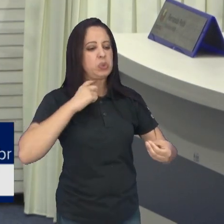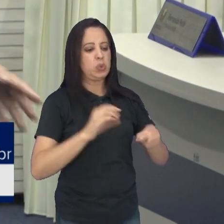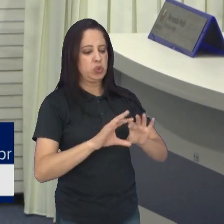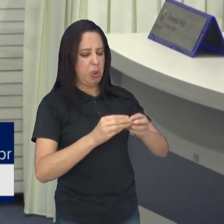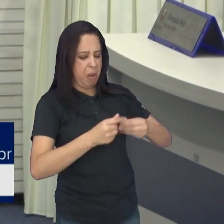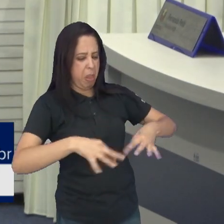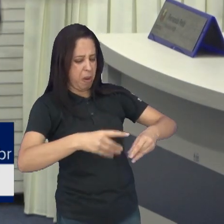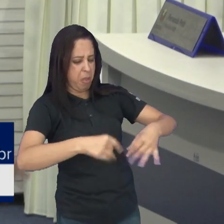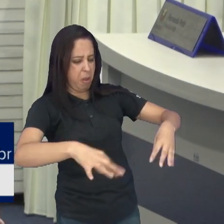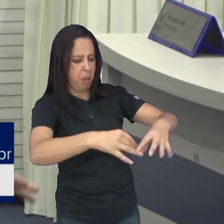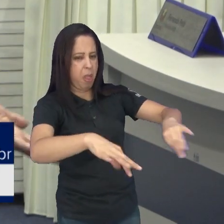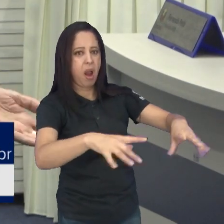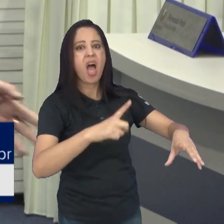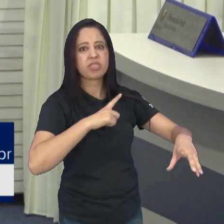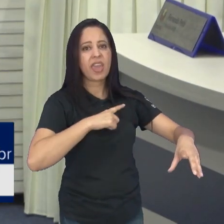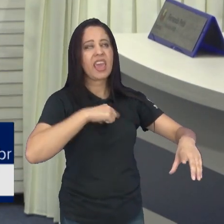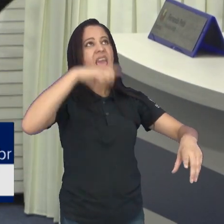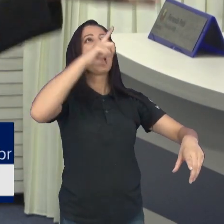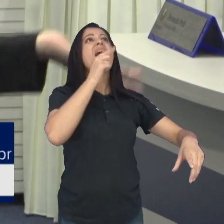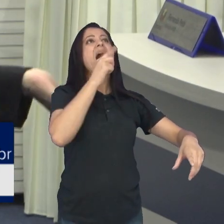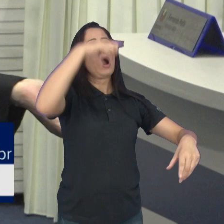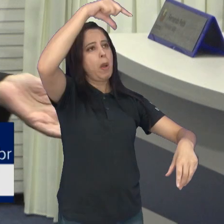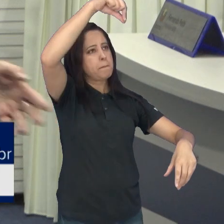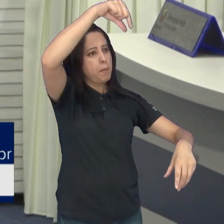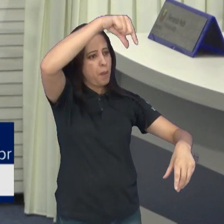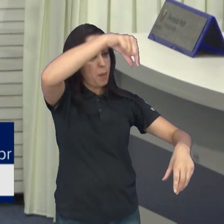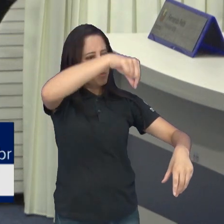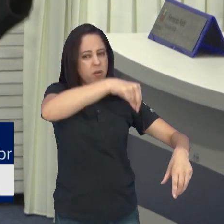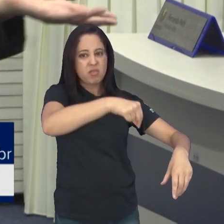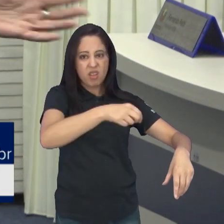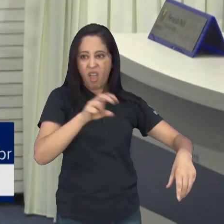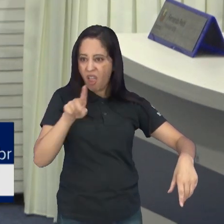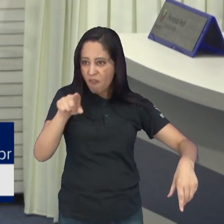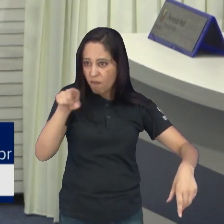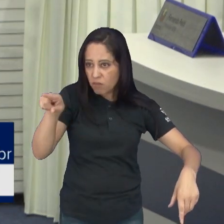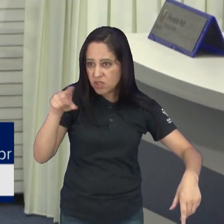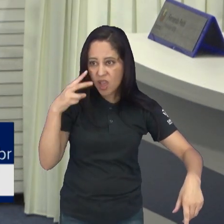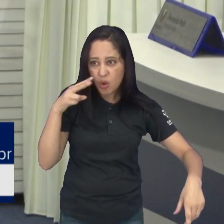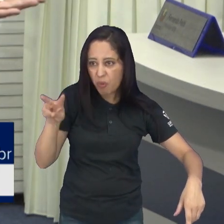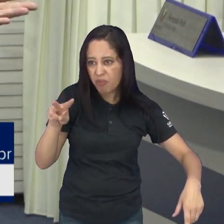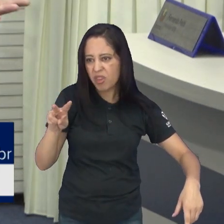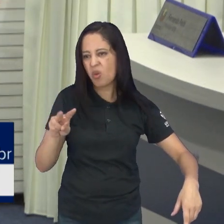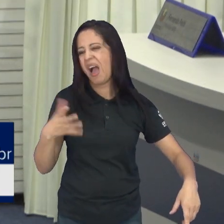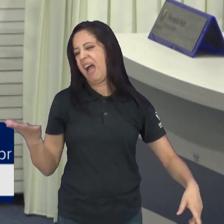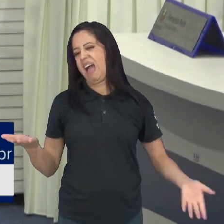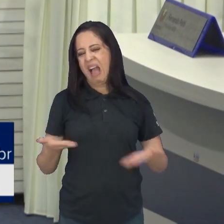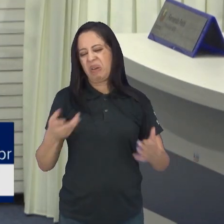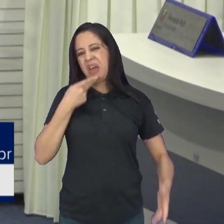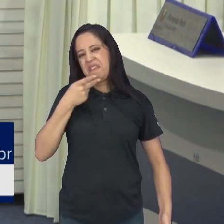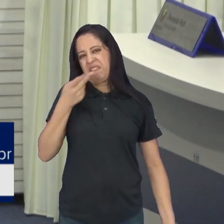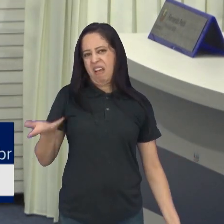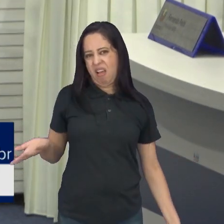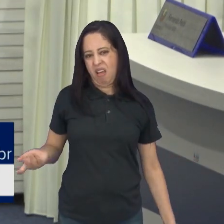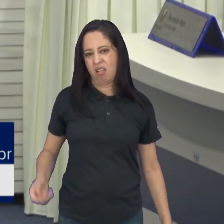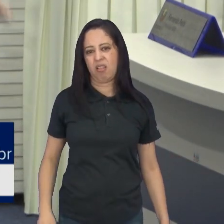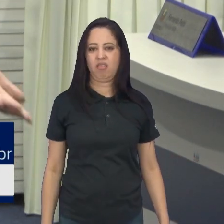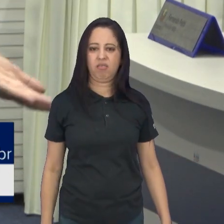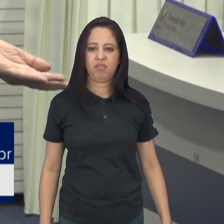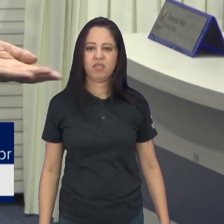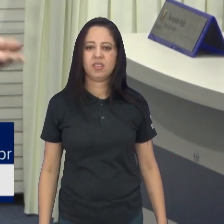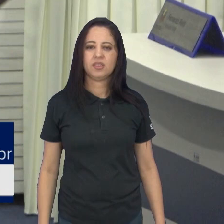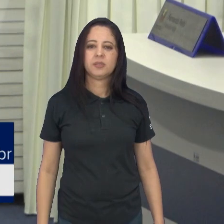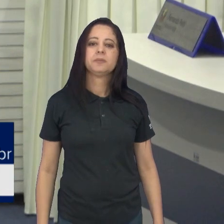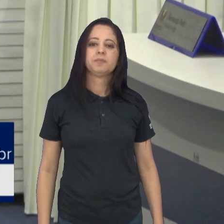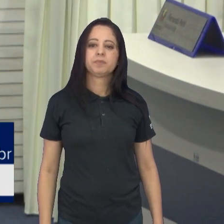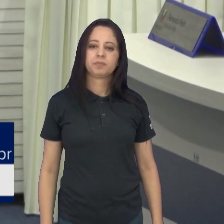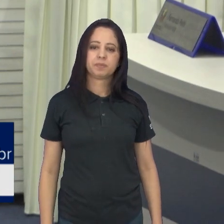furado, com goteira. Se ele não quis acompanhar, então não vem aí conversando mole, não. E se quisesse que nós